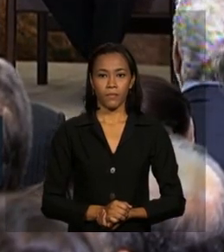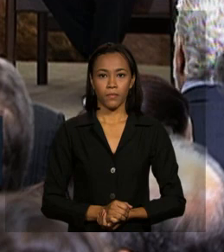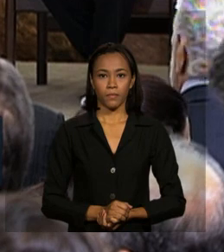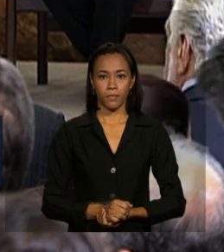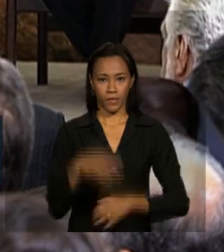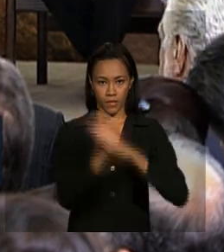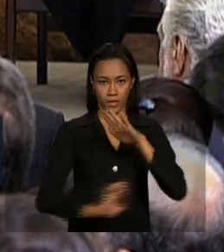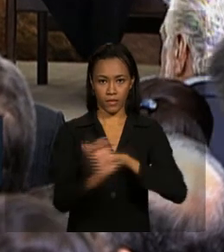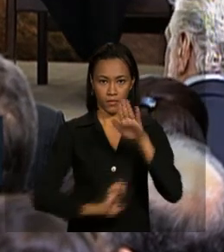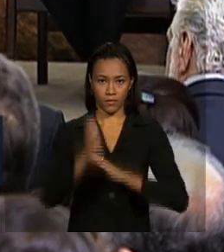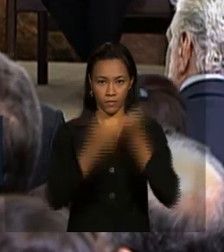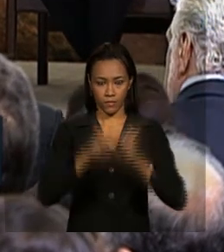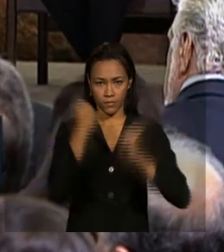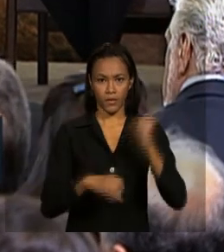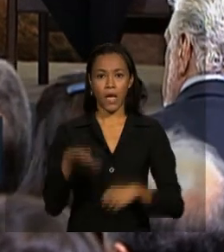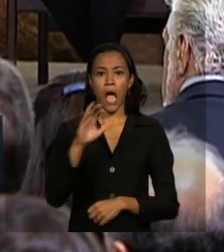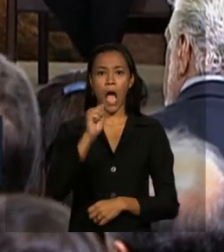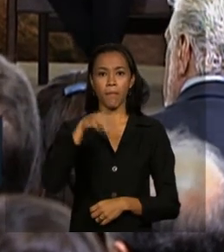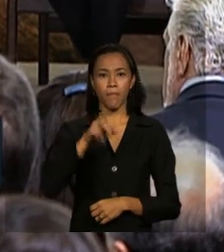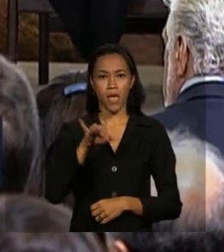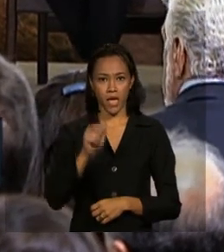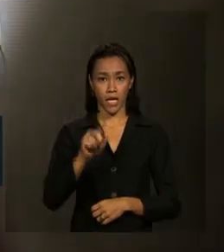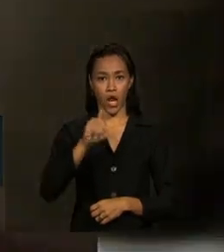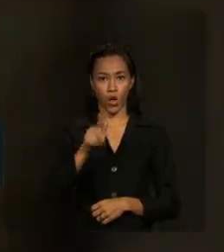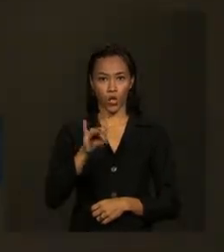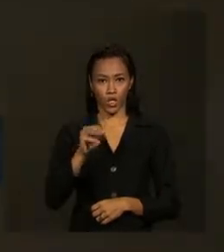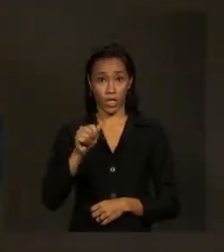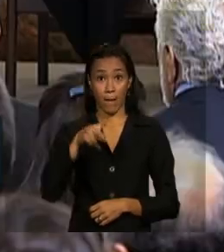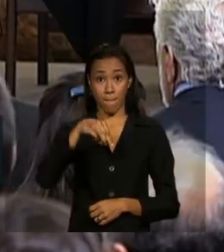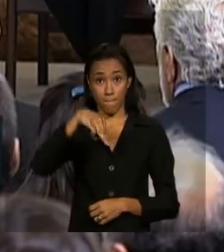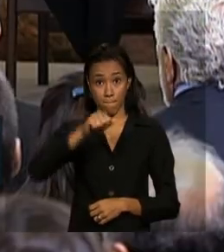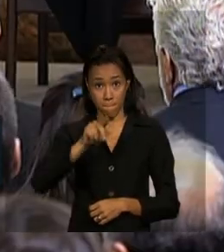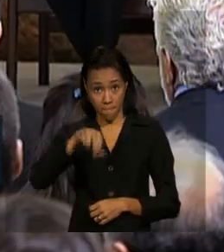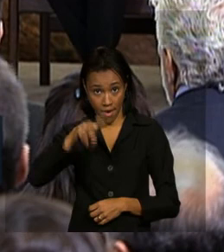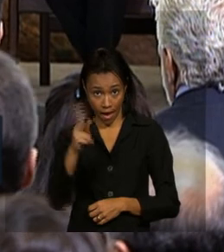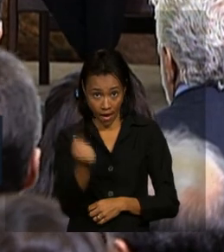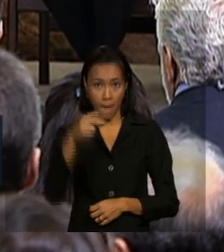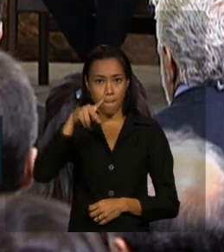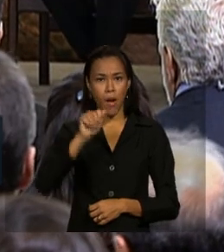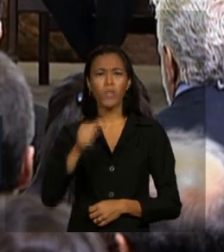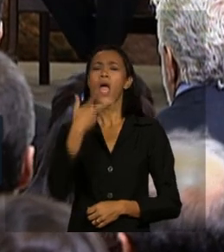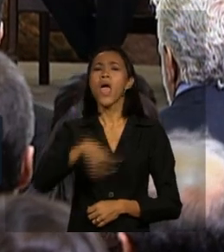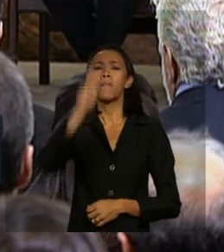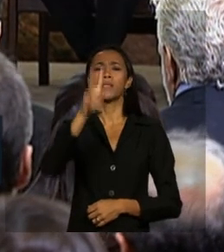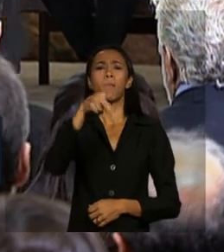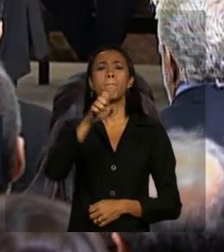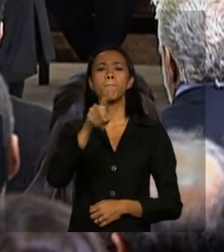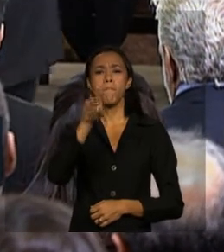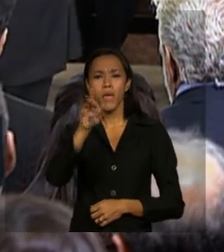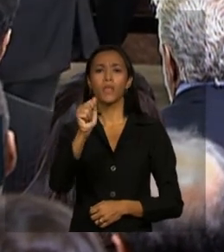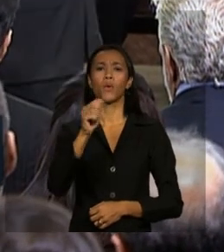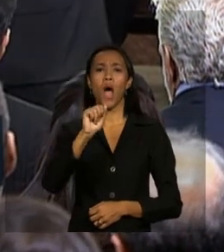e as empresas América Latina logística malha Paulista s.a. apresentada por Pedro